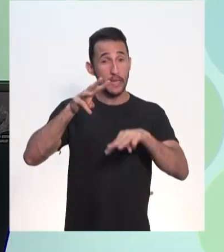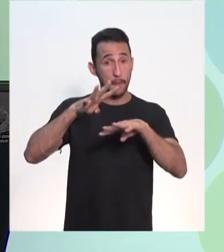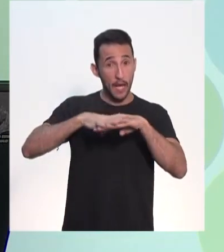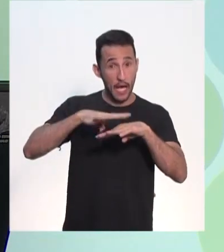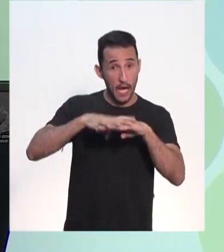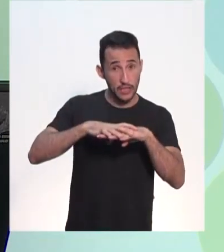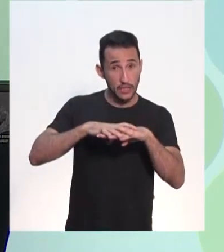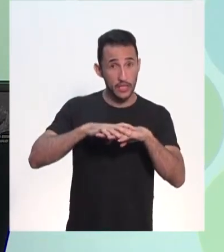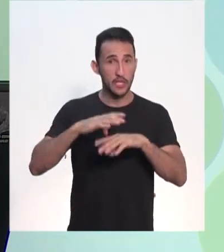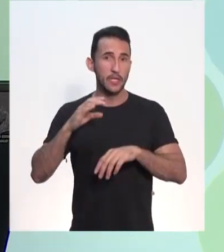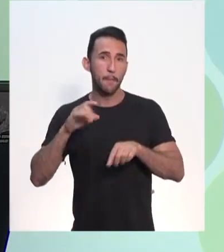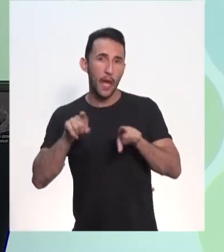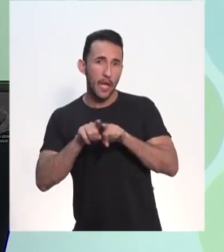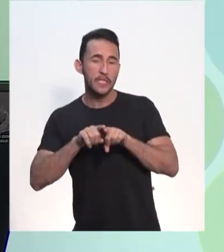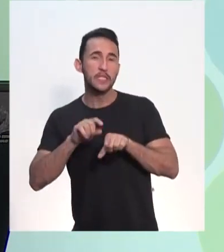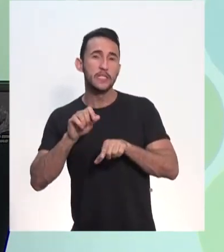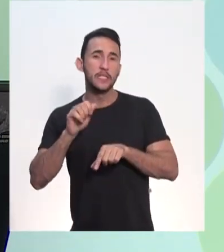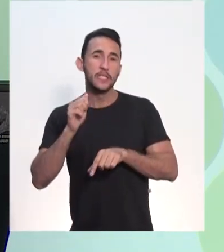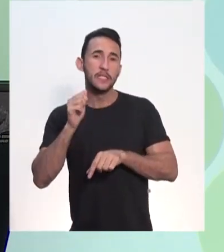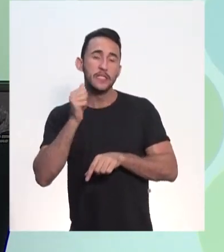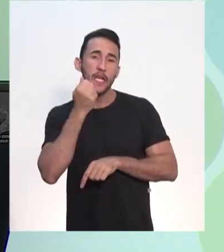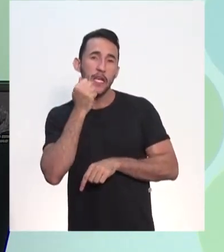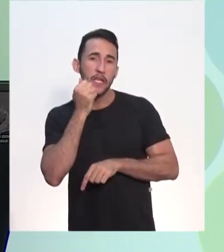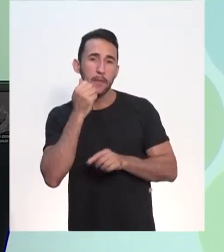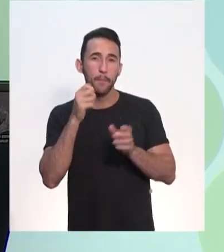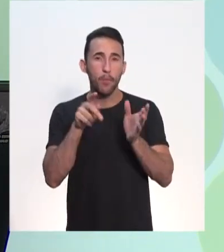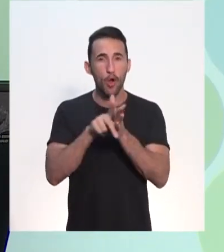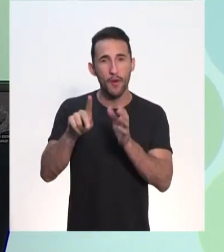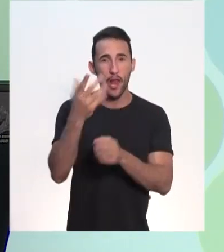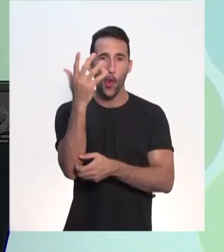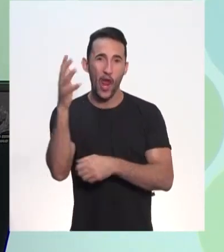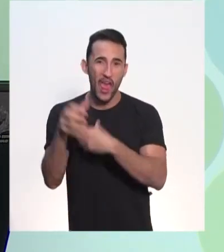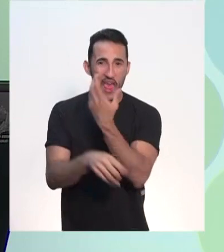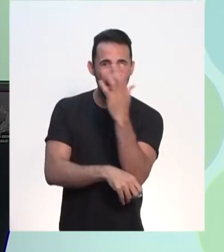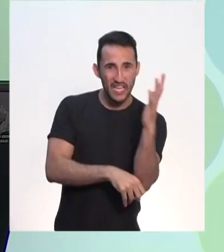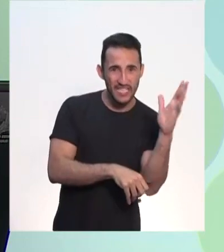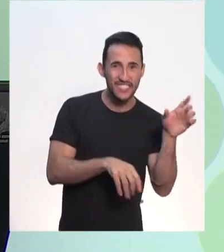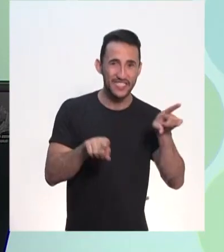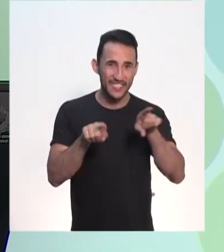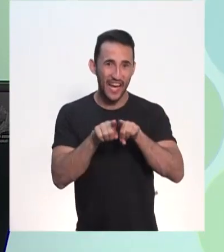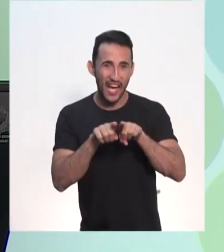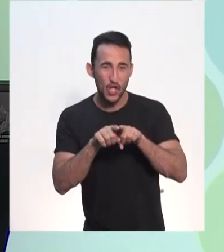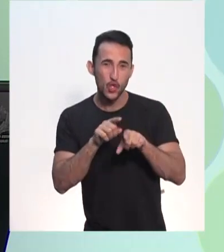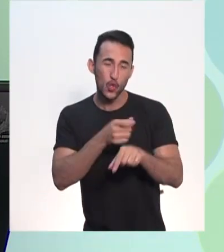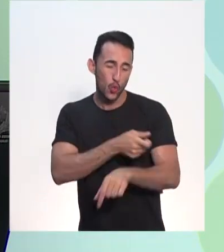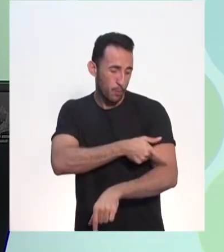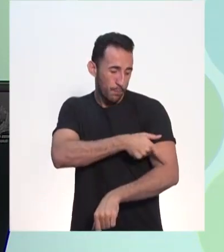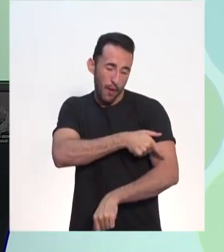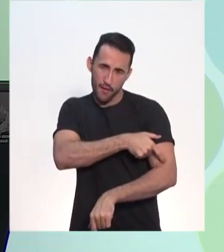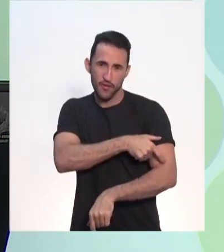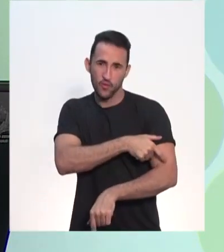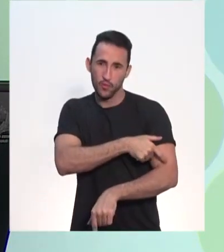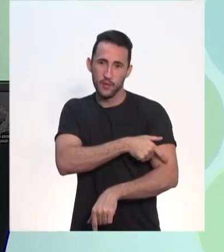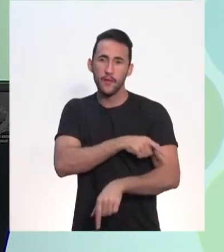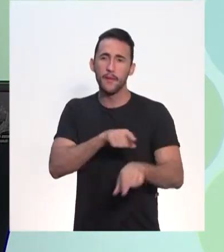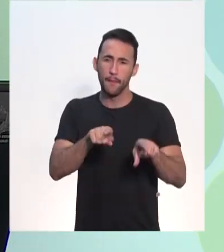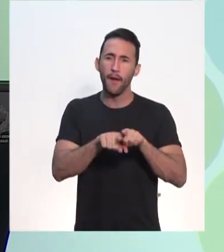a avaliação, né, a atividade de encerramento, até quinta-feira. Então, em linhas gerais, essa é a nossa